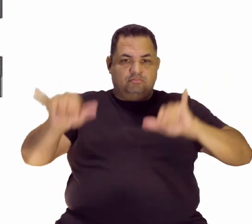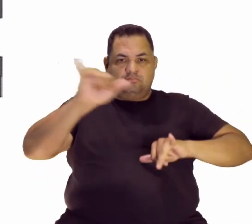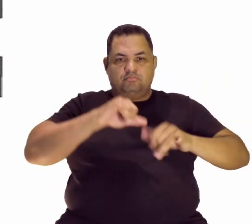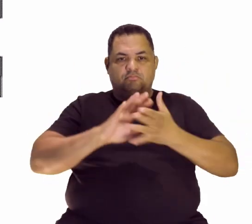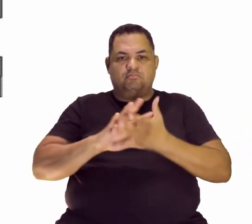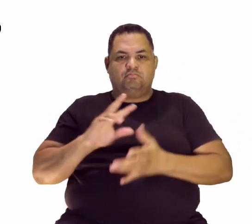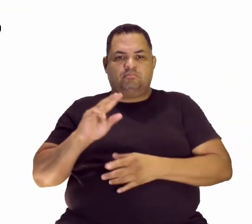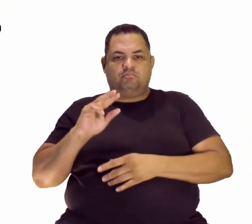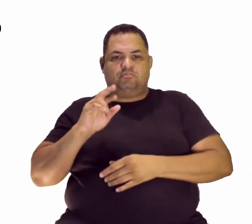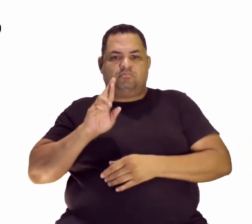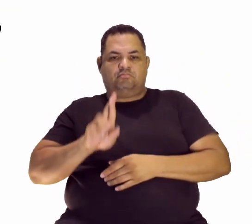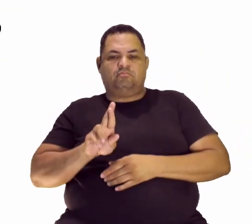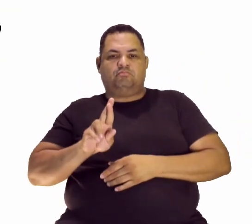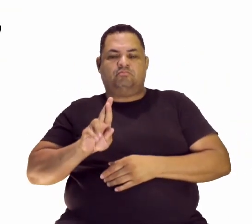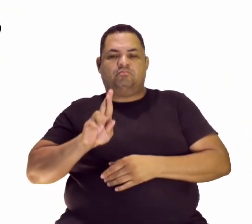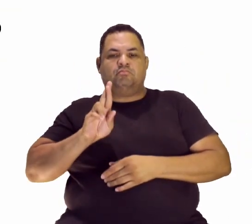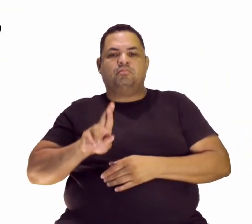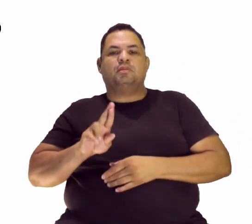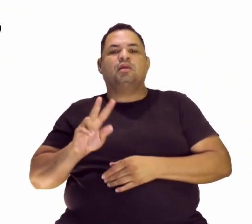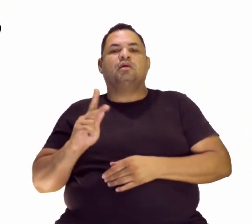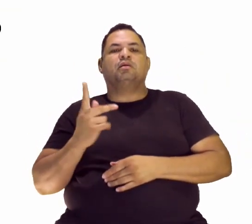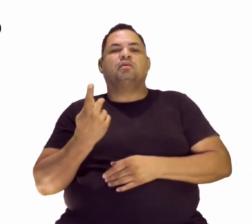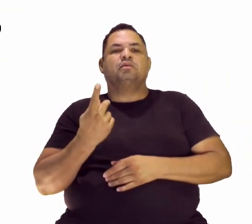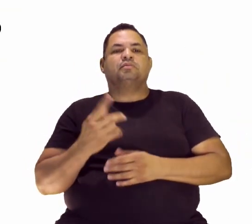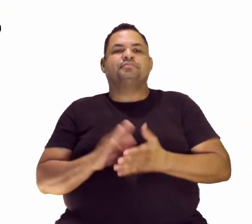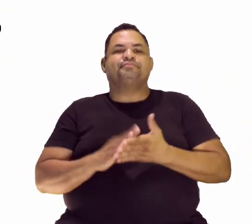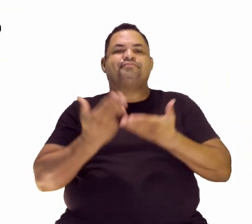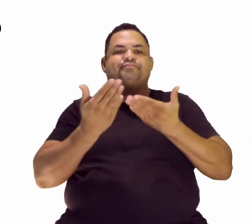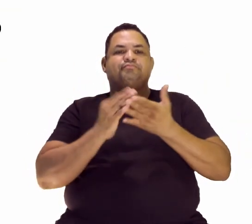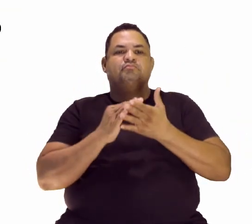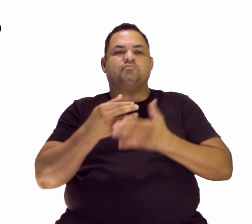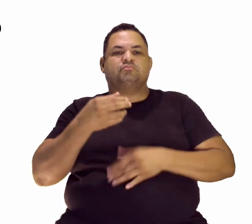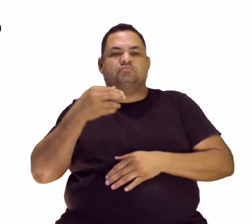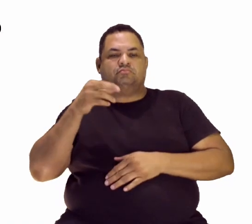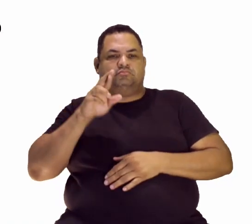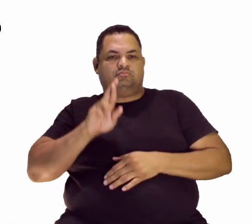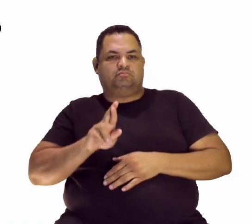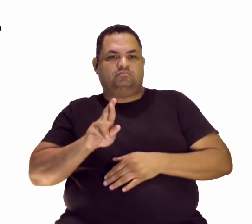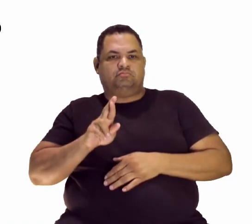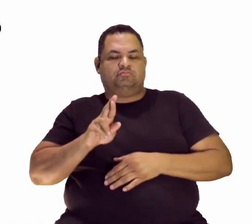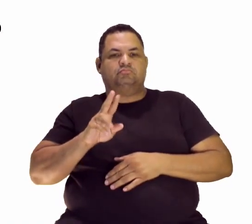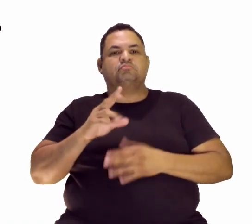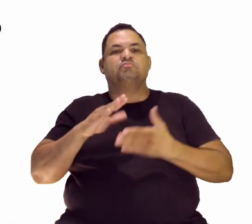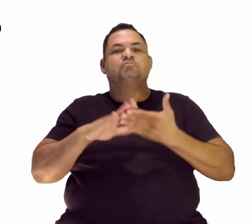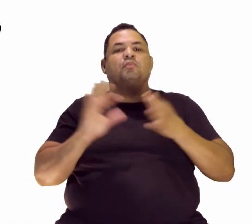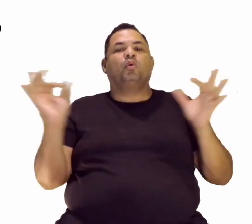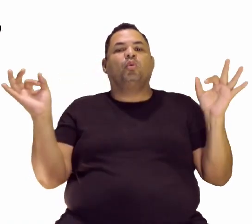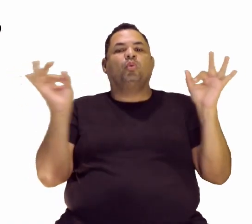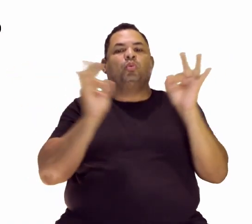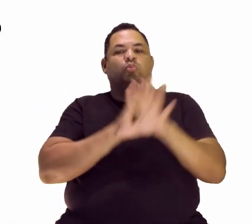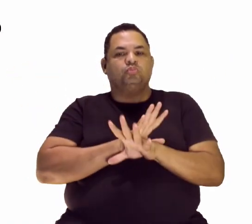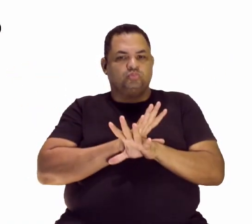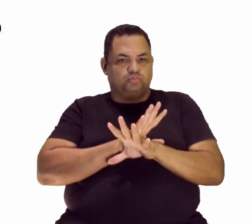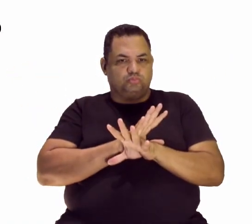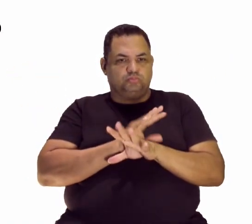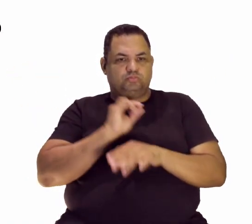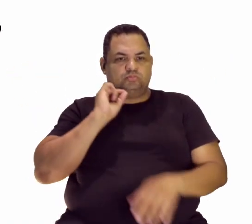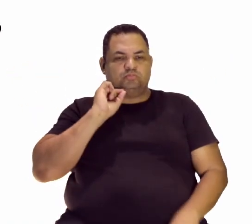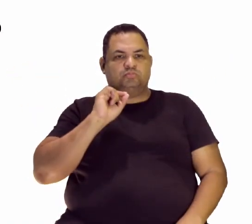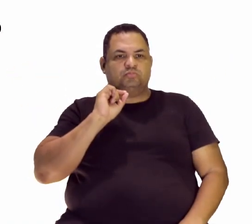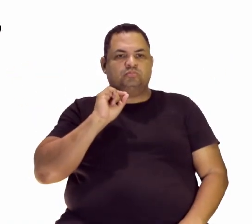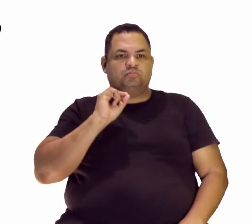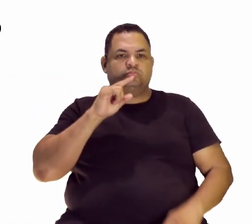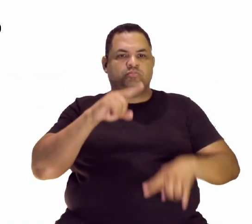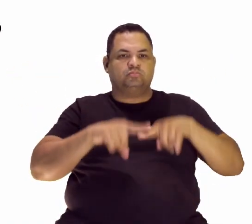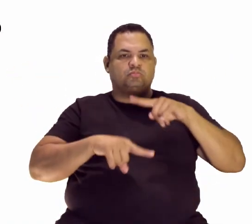ródio, hein? E assim sendo, a respeito do ródio, conclui-se que ele